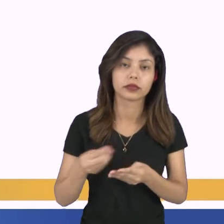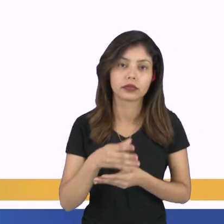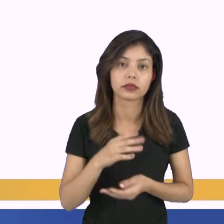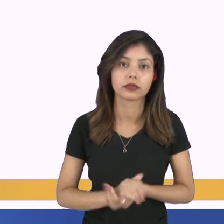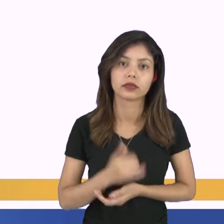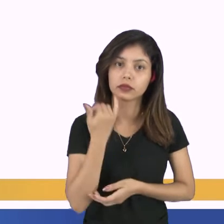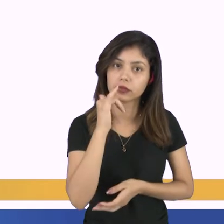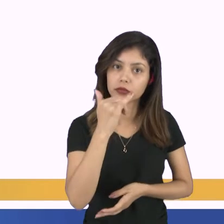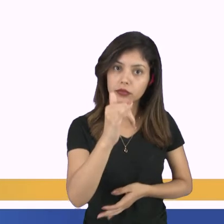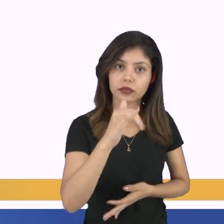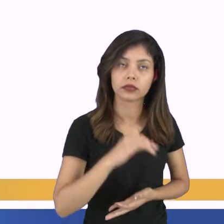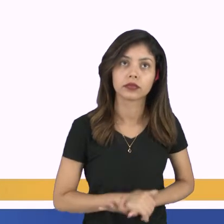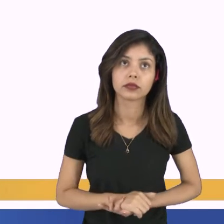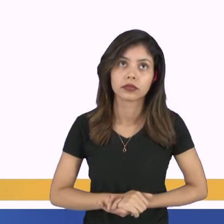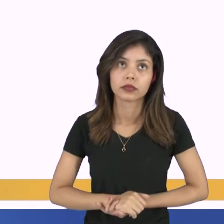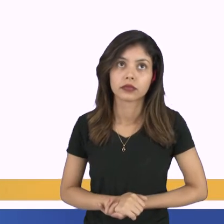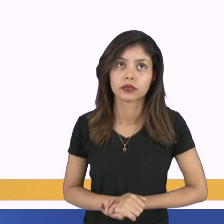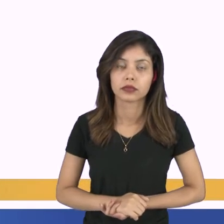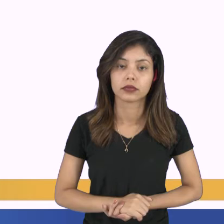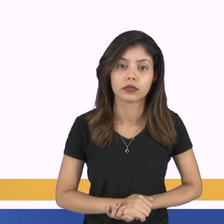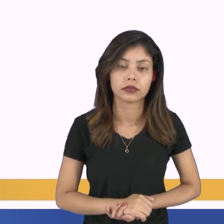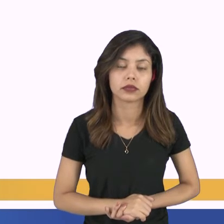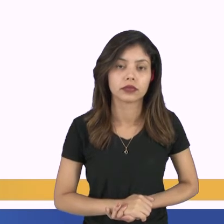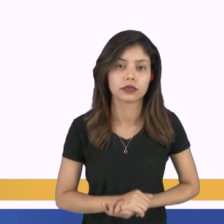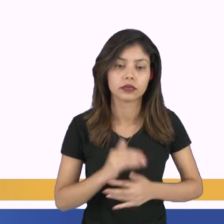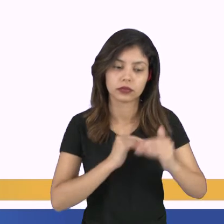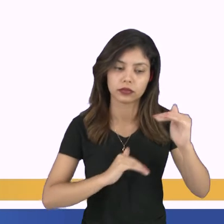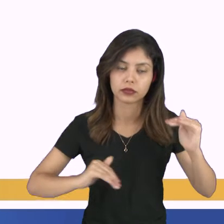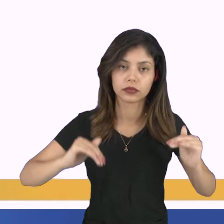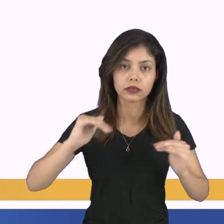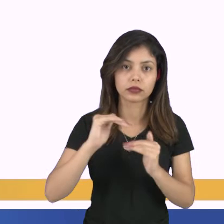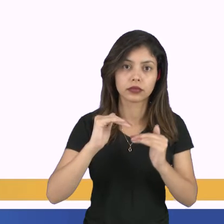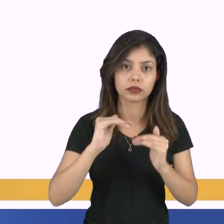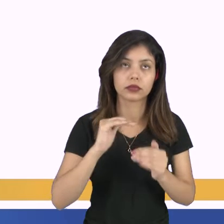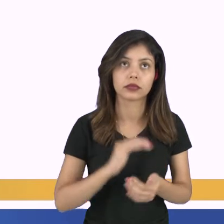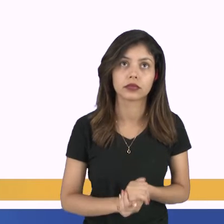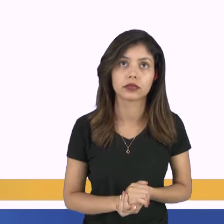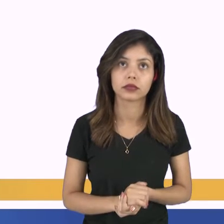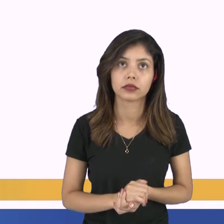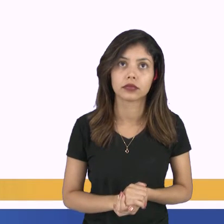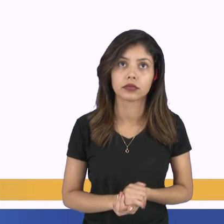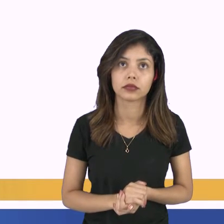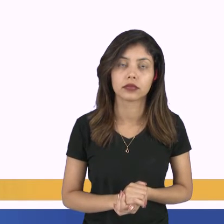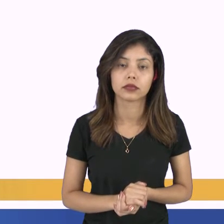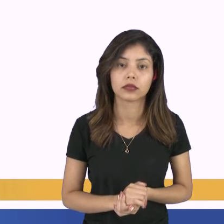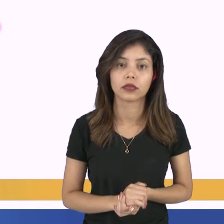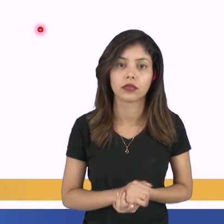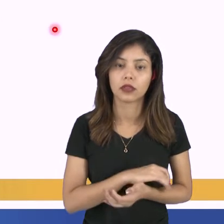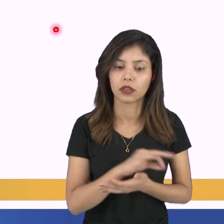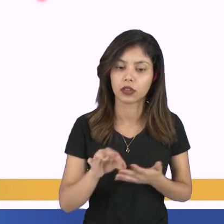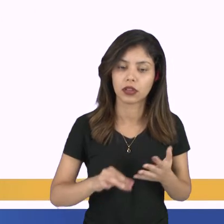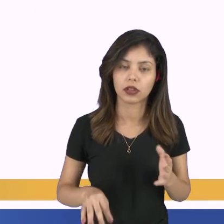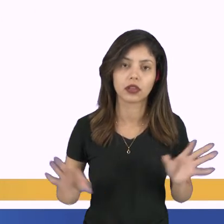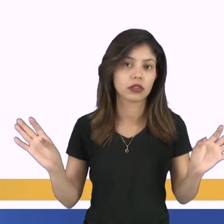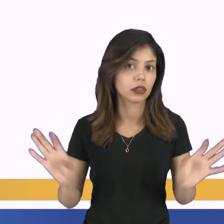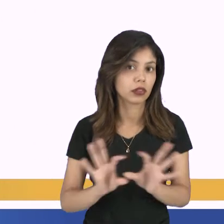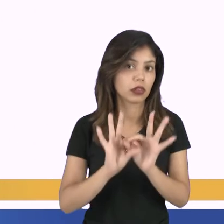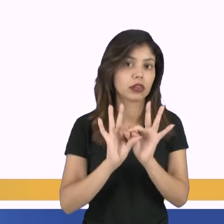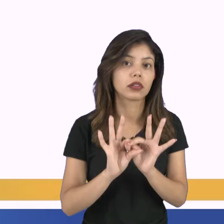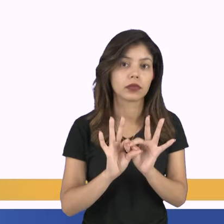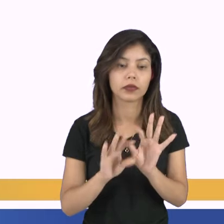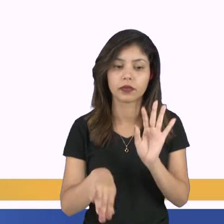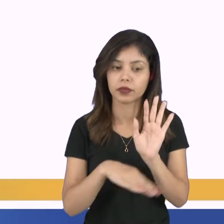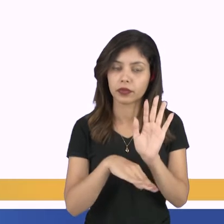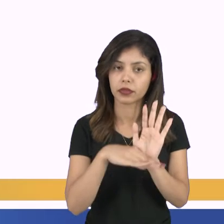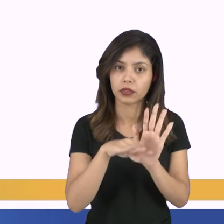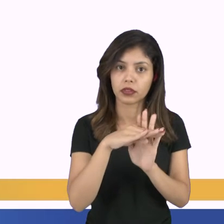desses elétrons nos subníveis, em ordem crescente, e o tipo de ligação química formada,